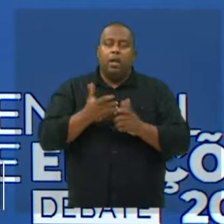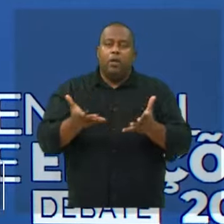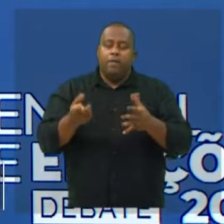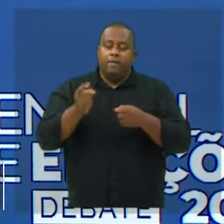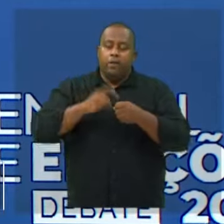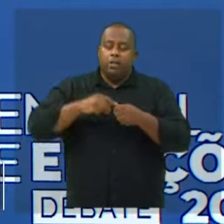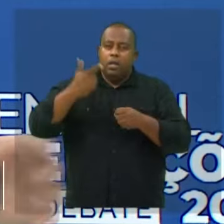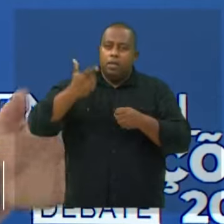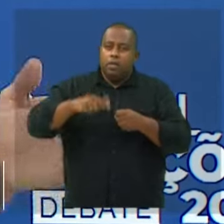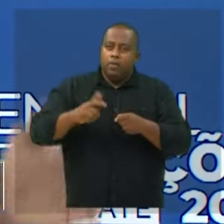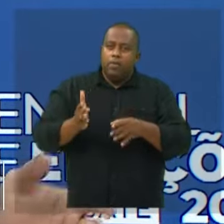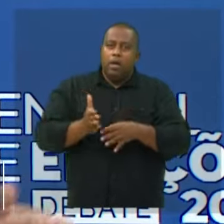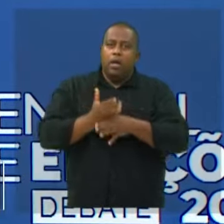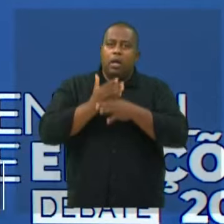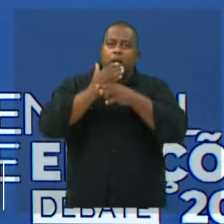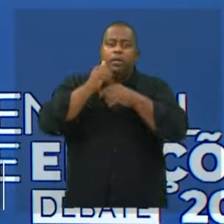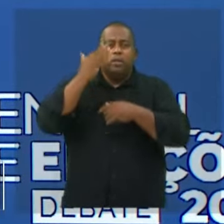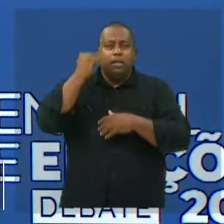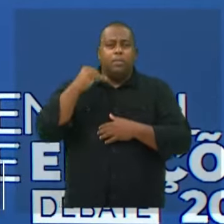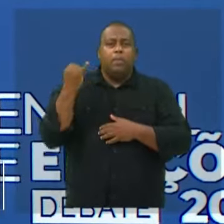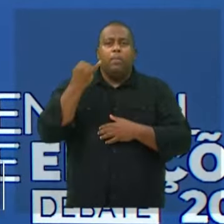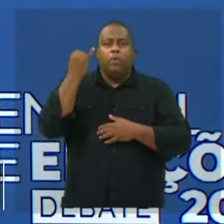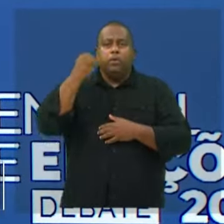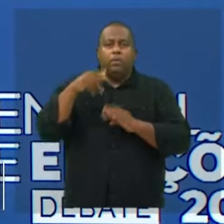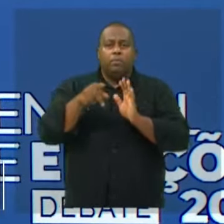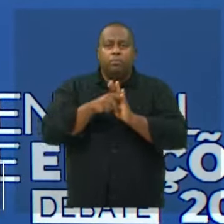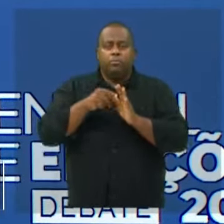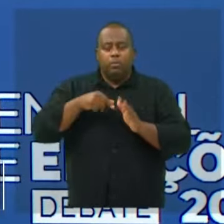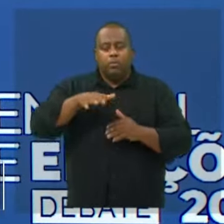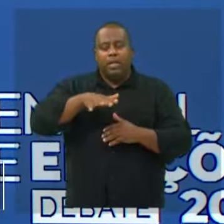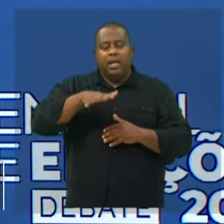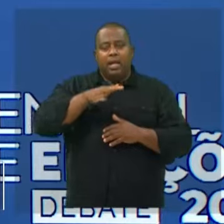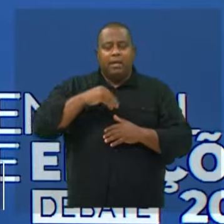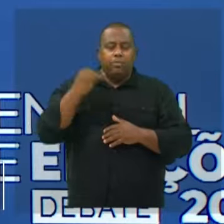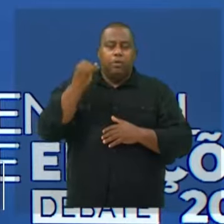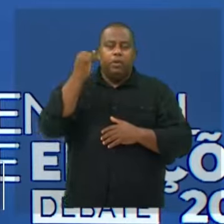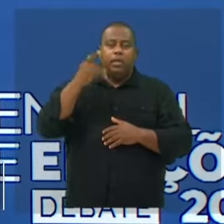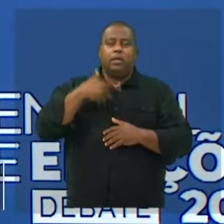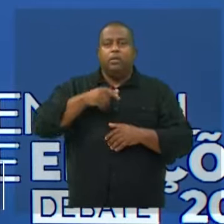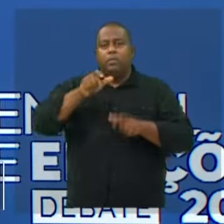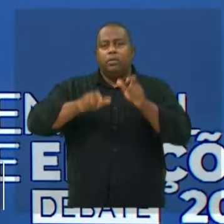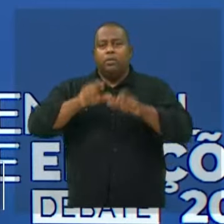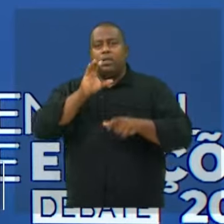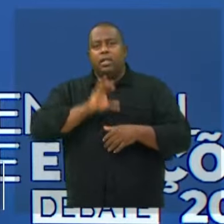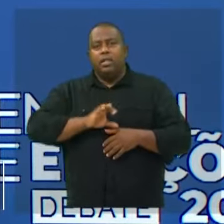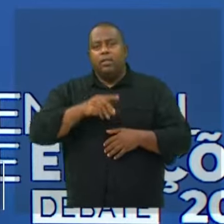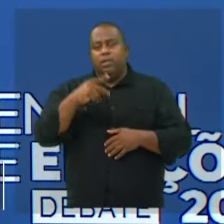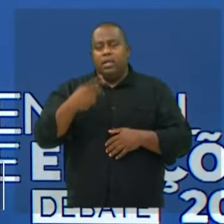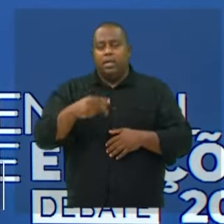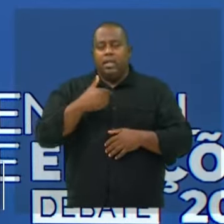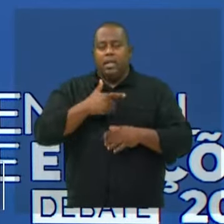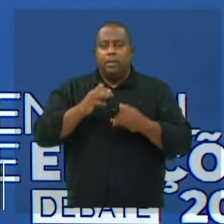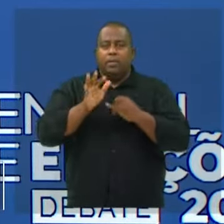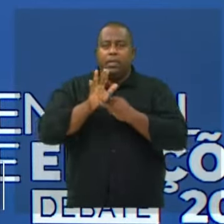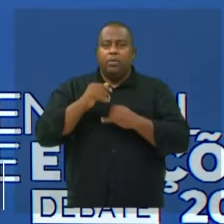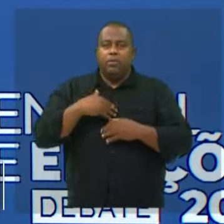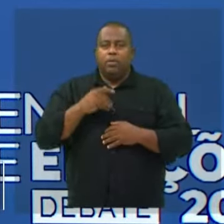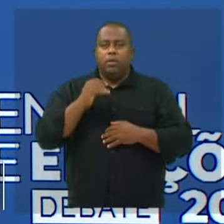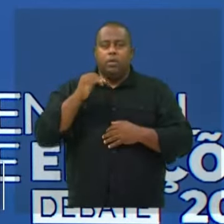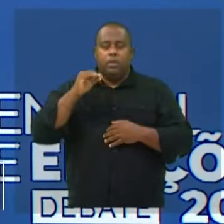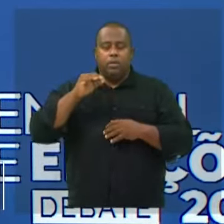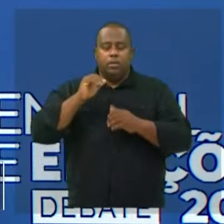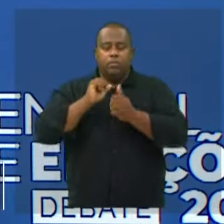reconstruindo não sabe a importância que tem essa ferramenta para o cidadão de Camaçari eu quero dizer o esporte no meu governo será